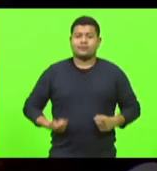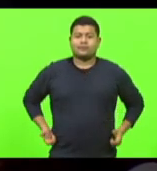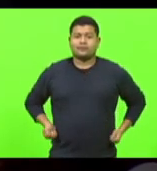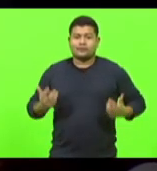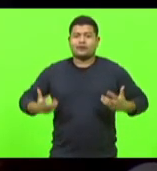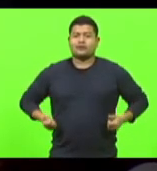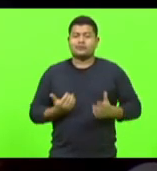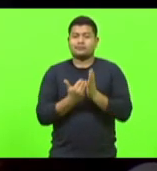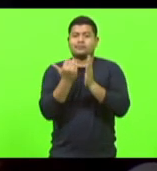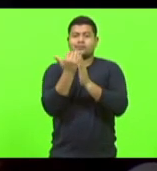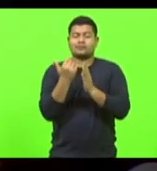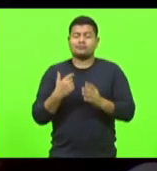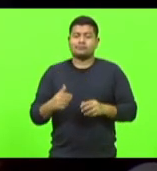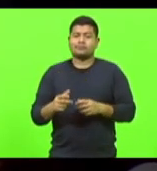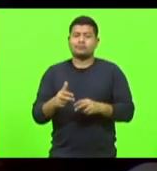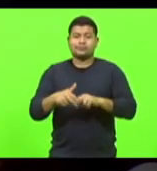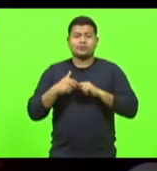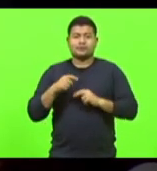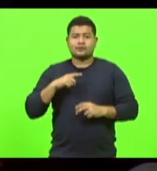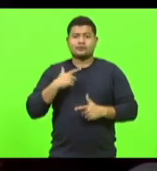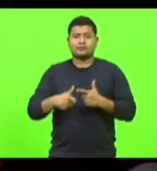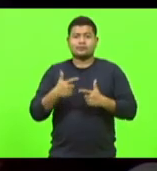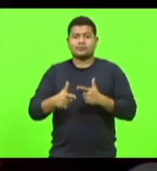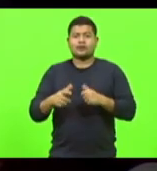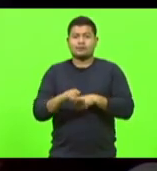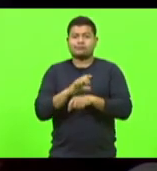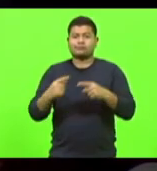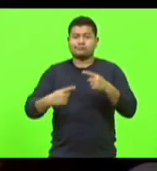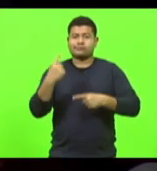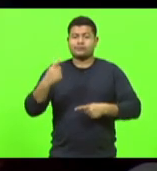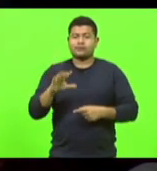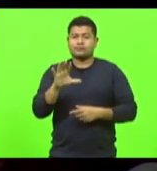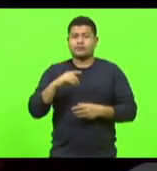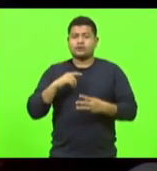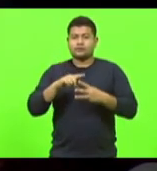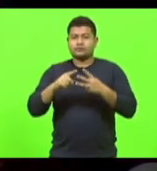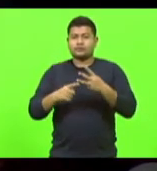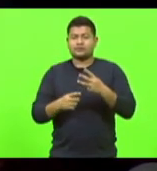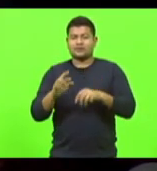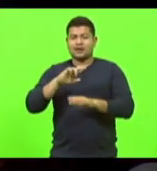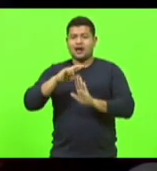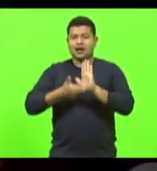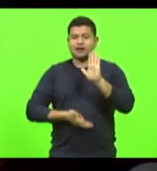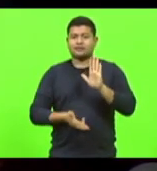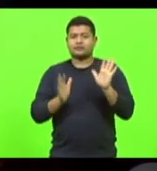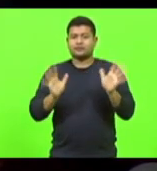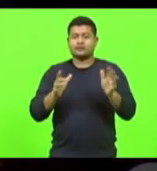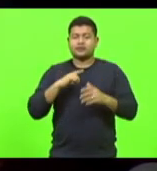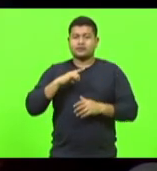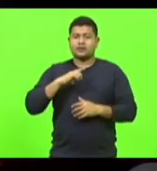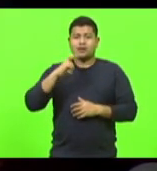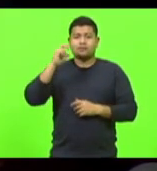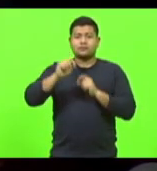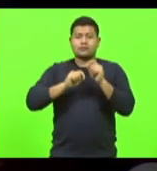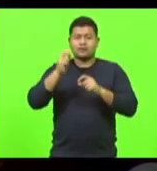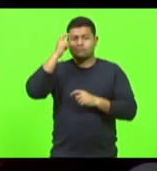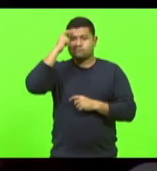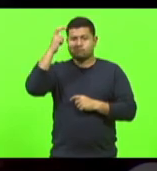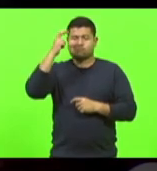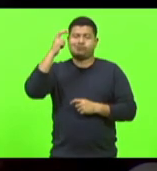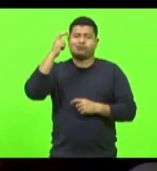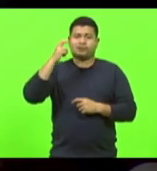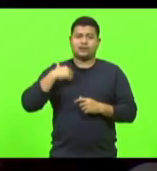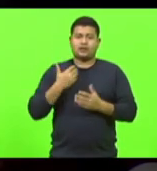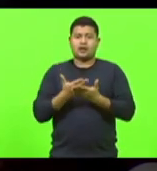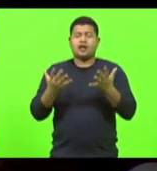tem problema de condicionalidade mas ao mesmo tempo os três relatores já tiveram a sabedoria já catar